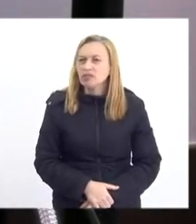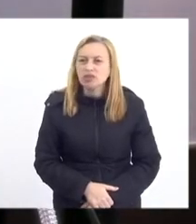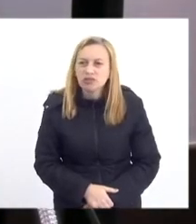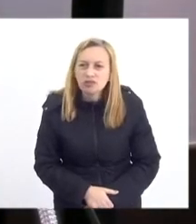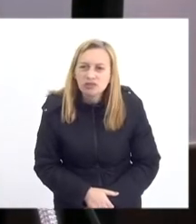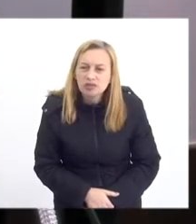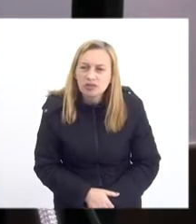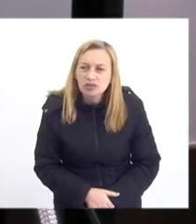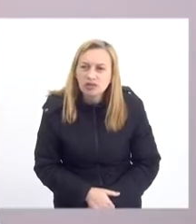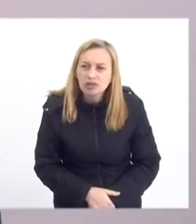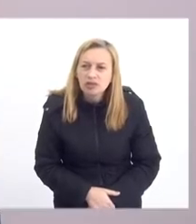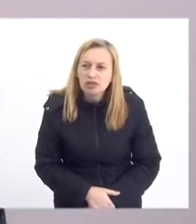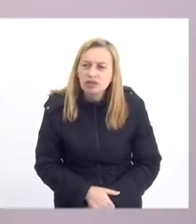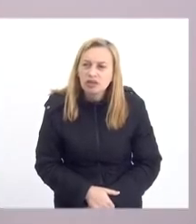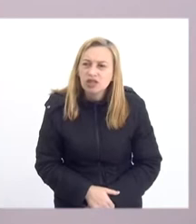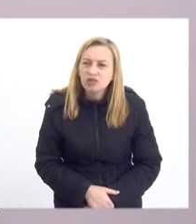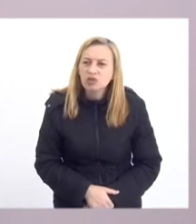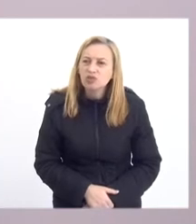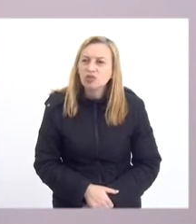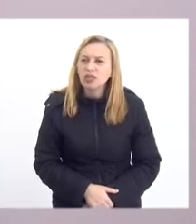né?